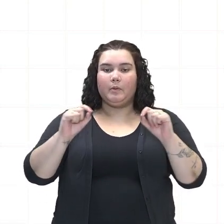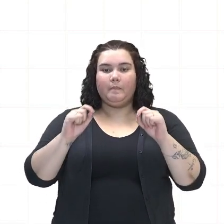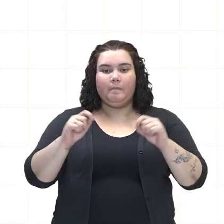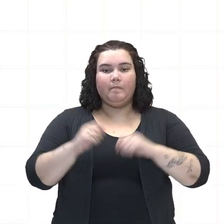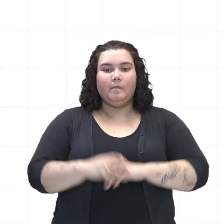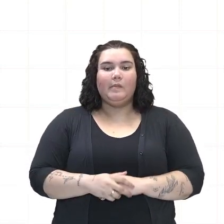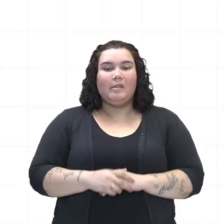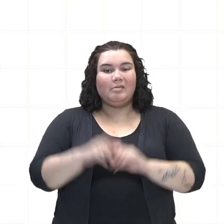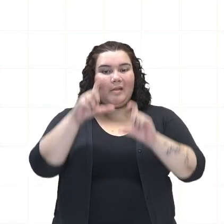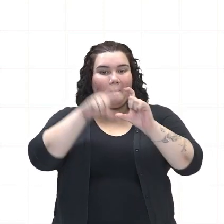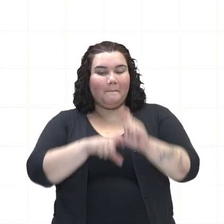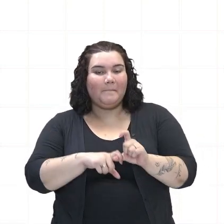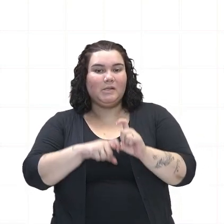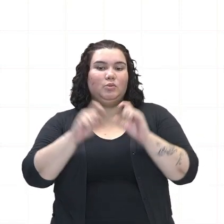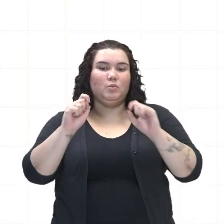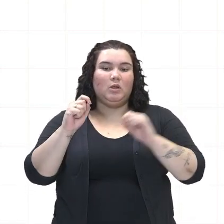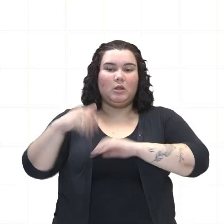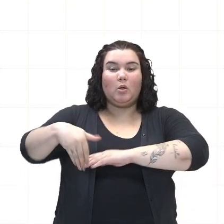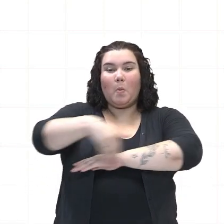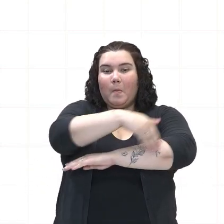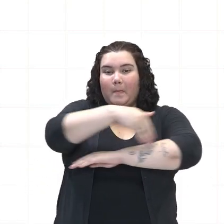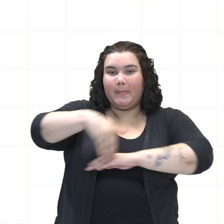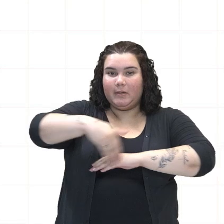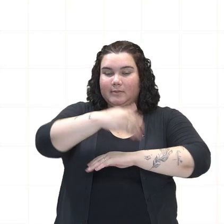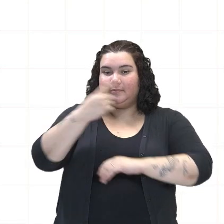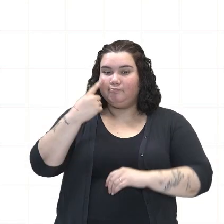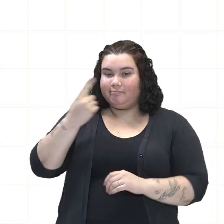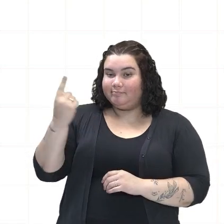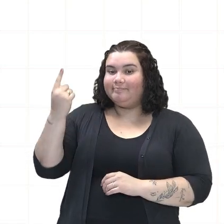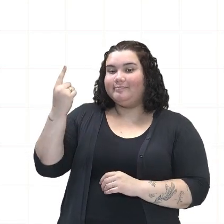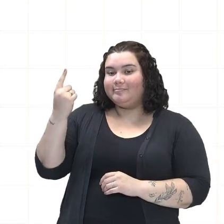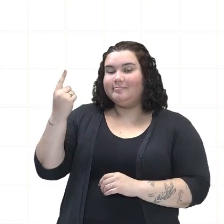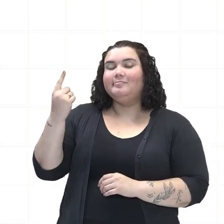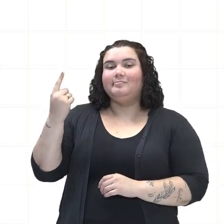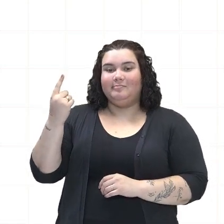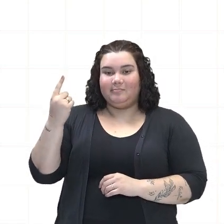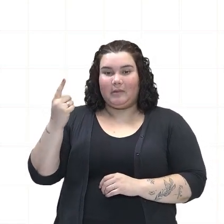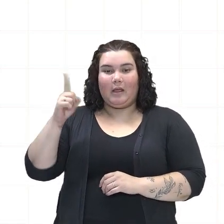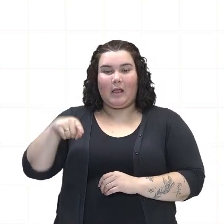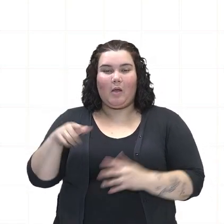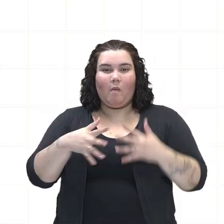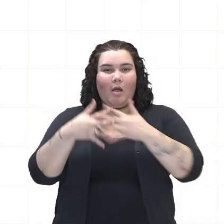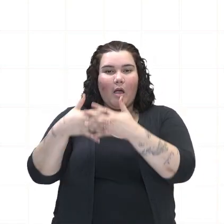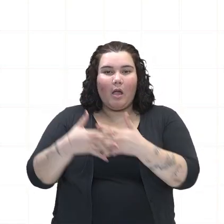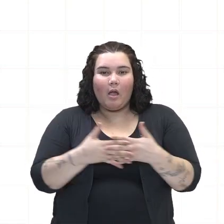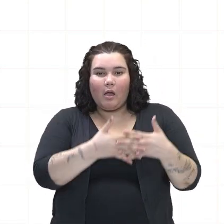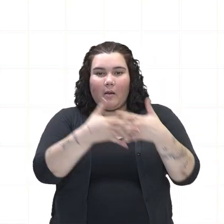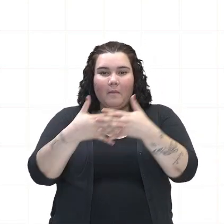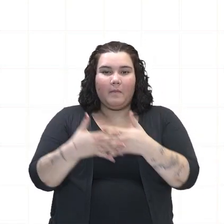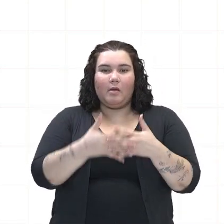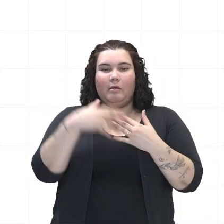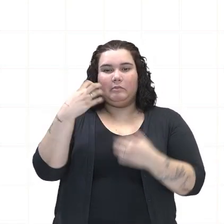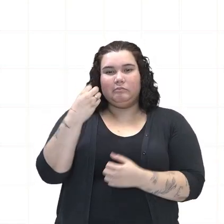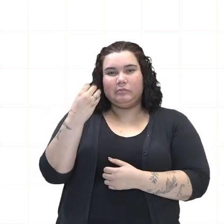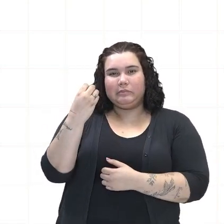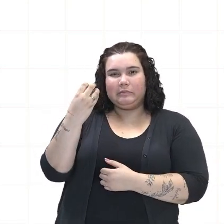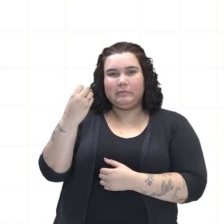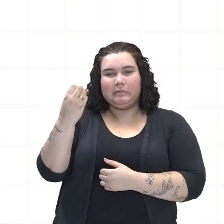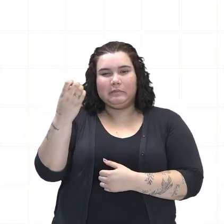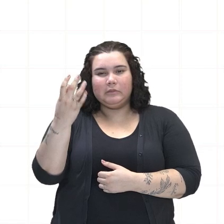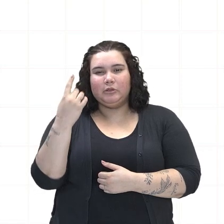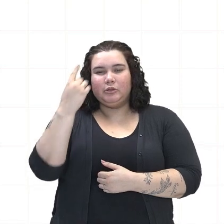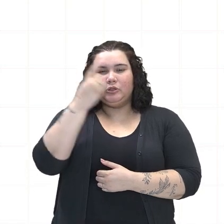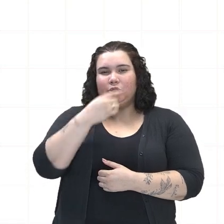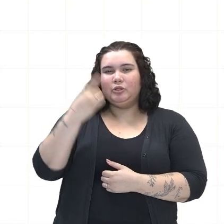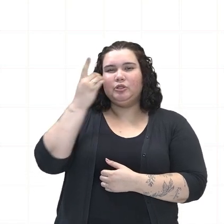das rodovias. As rodovias são essas estradas aí que estão aparecendo na imagem,